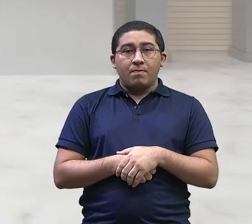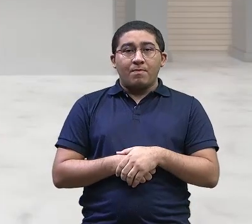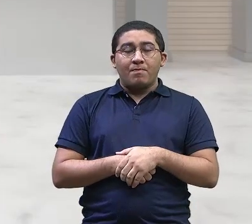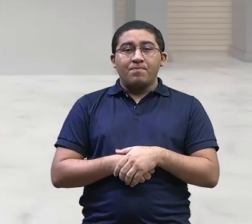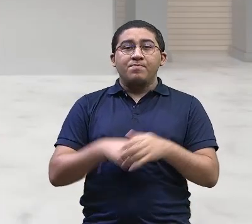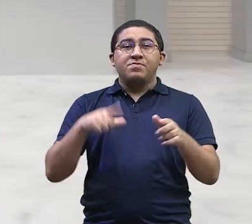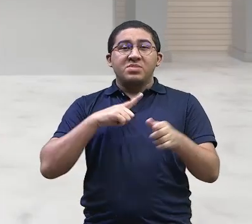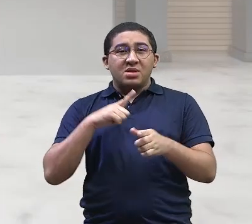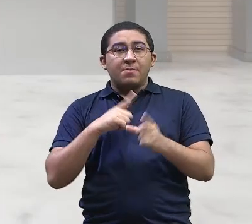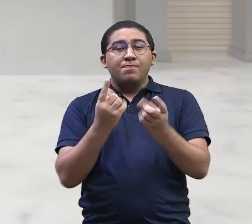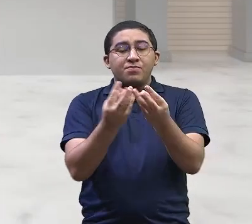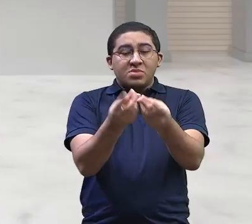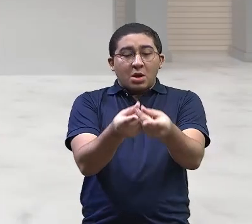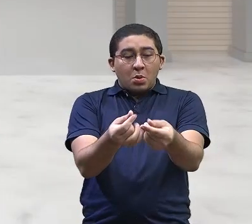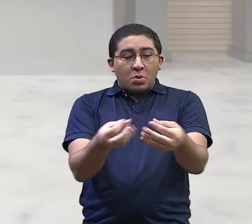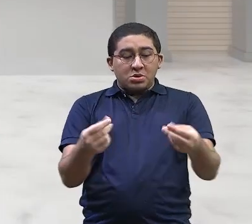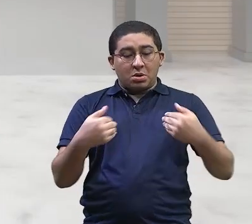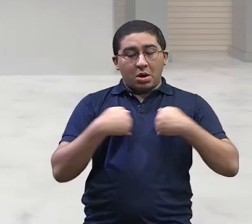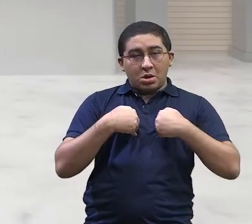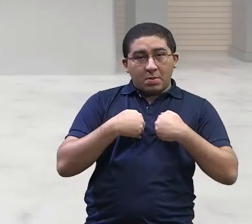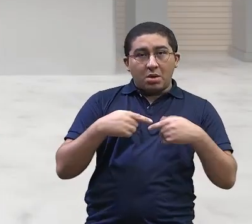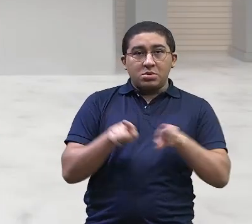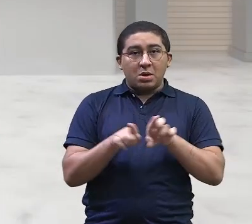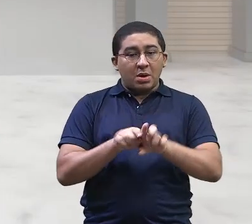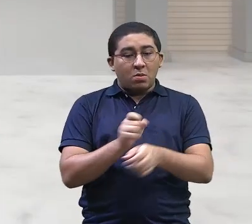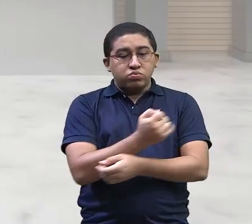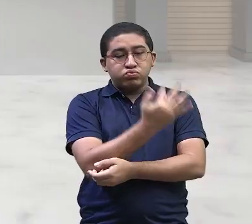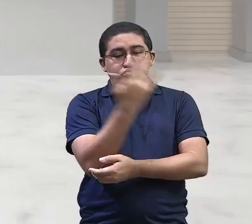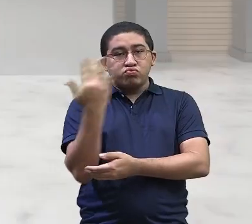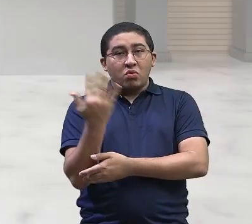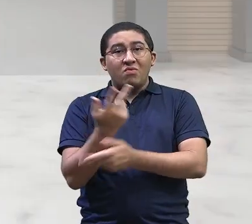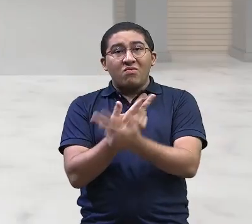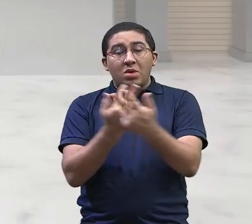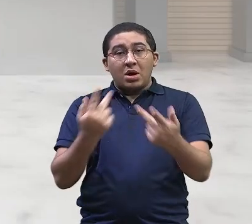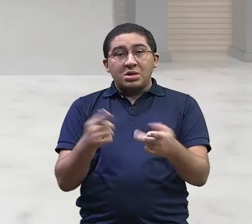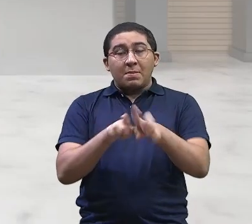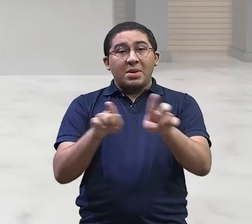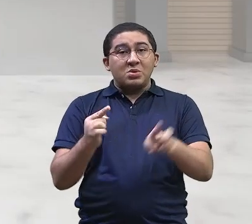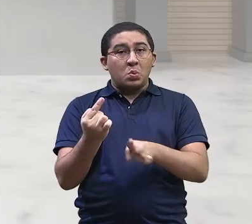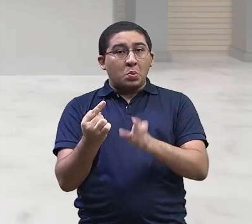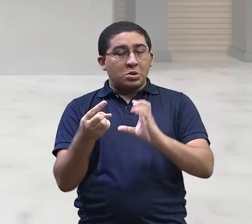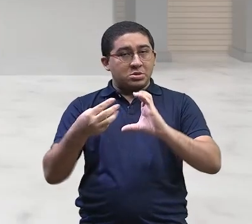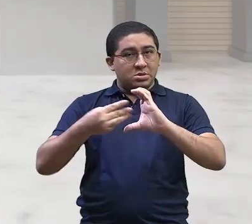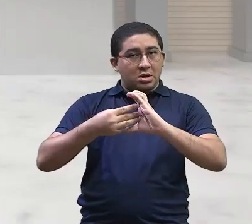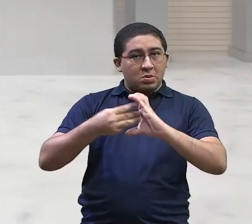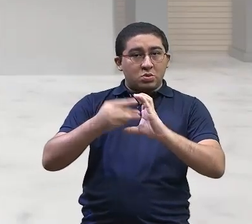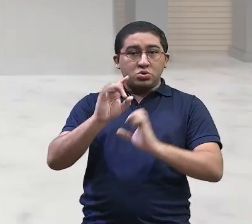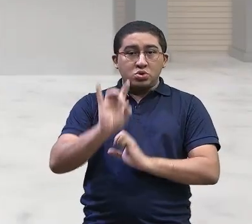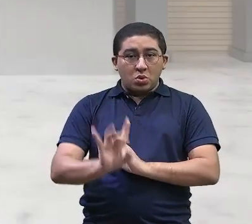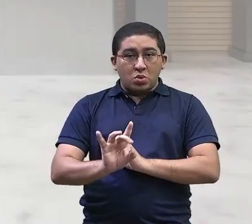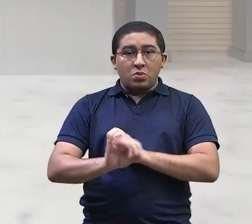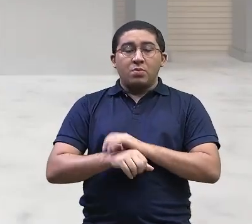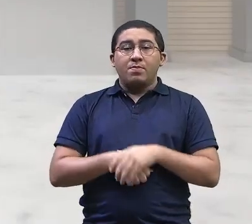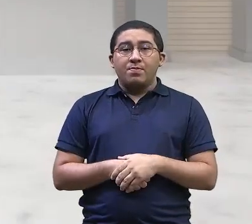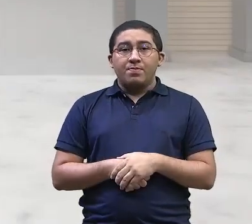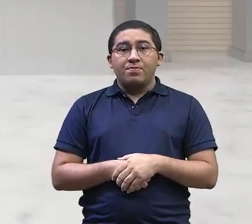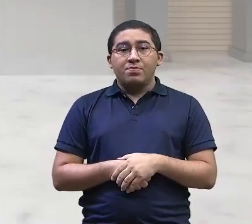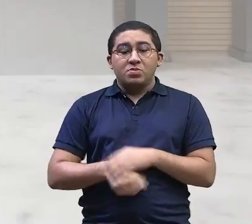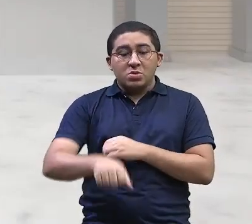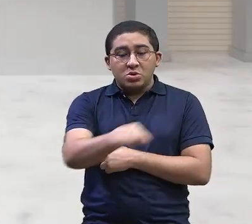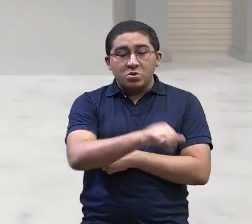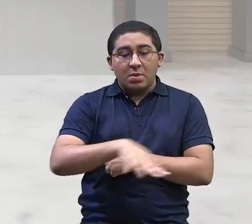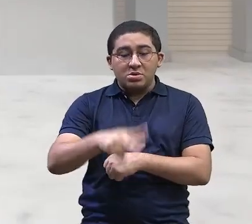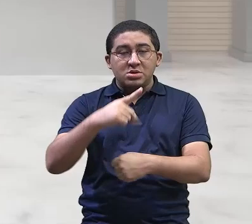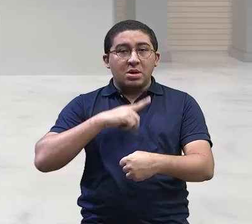de seres vivos, animais e vegetais unicelulares. E estima-se, né, que as jazidas de petróleo tenham ali